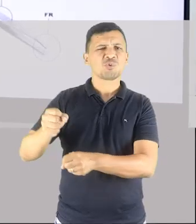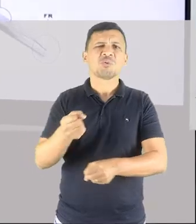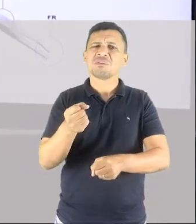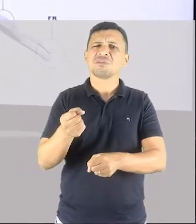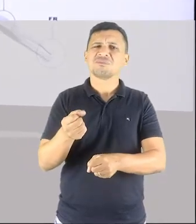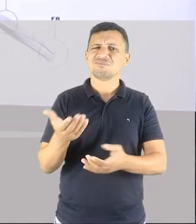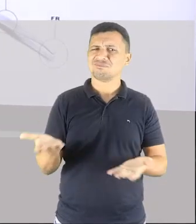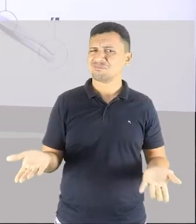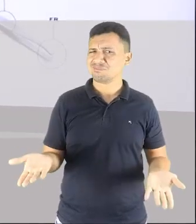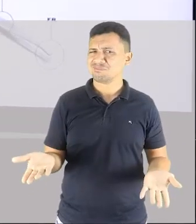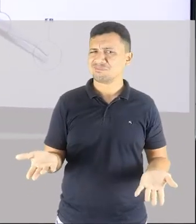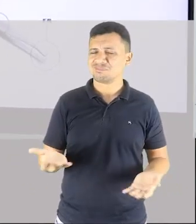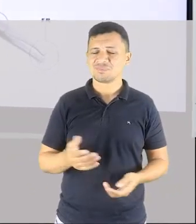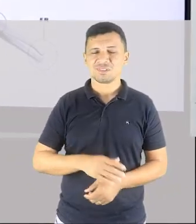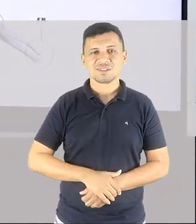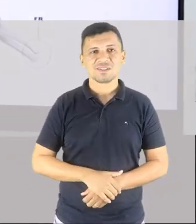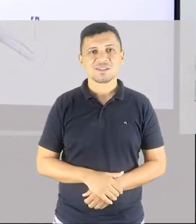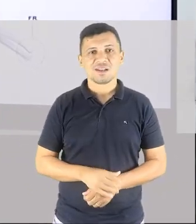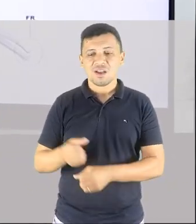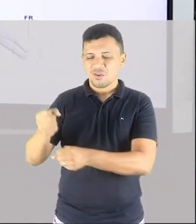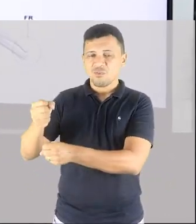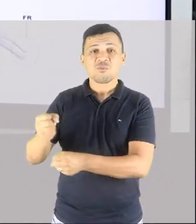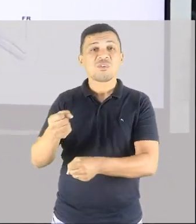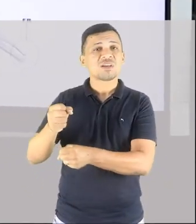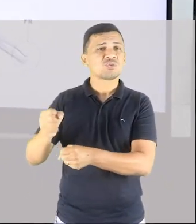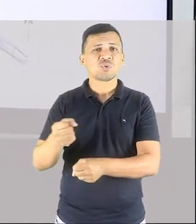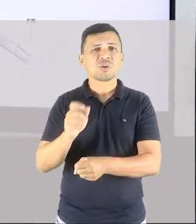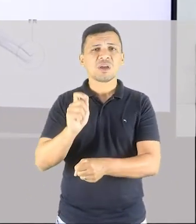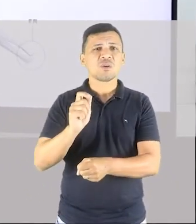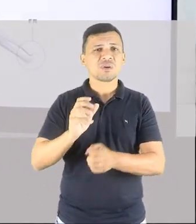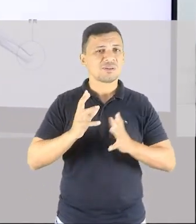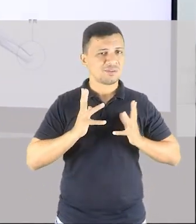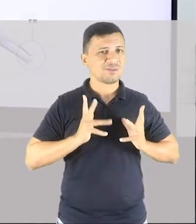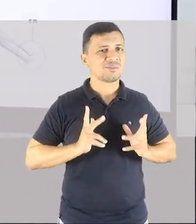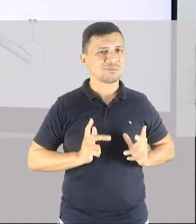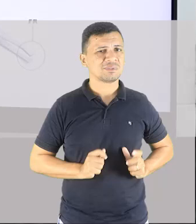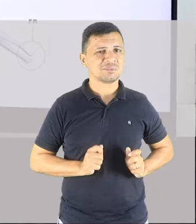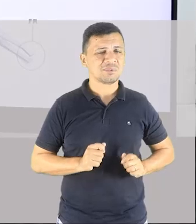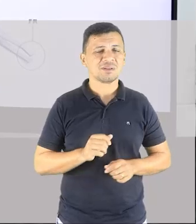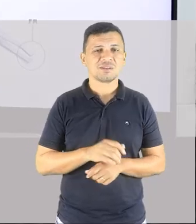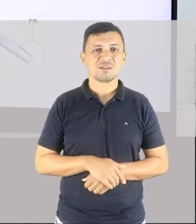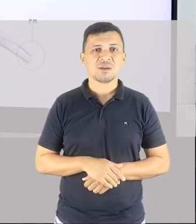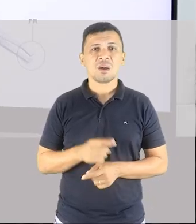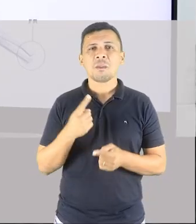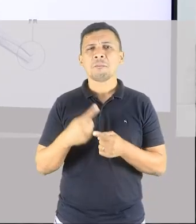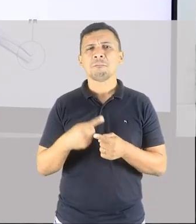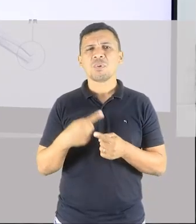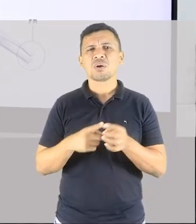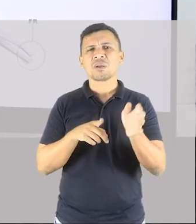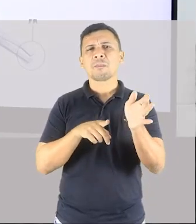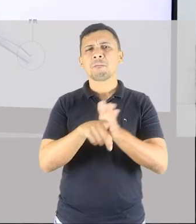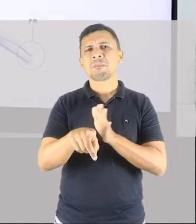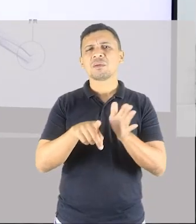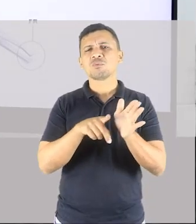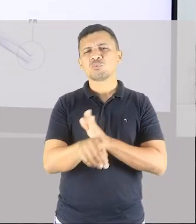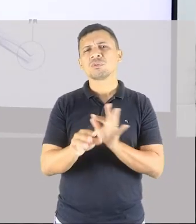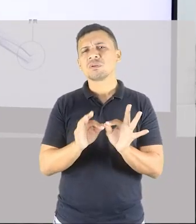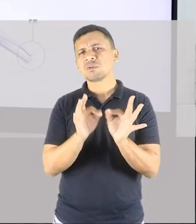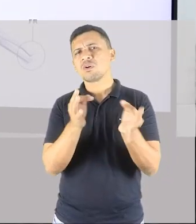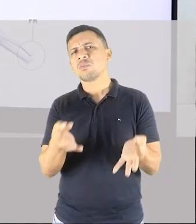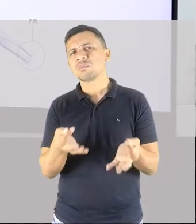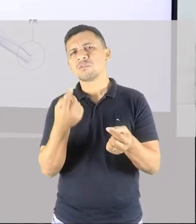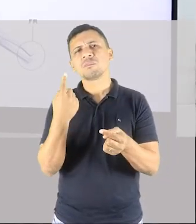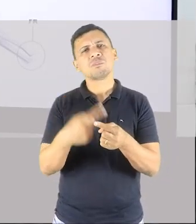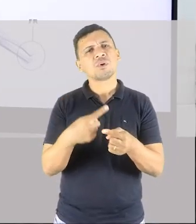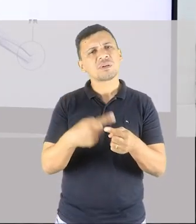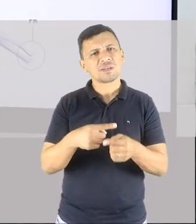a vassoura, vamos lá, serve para quê? Varrer. Por que eu estou fazendo essas perguntas óbvias? É para